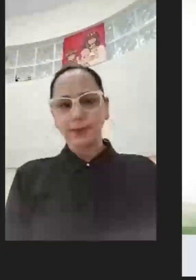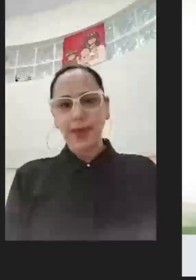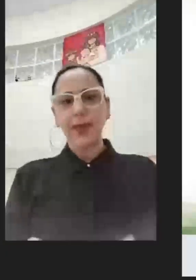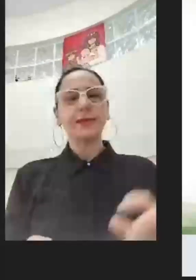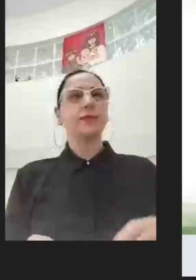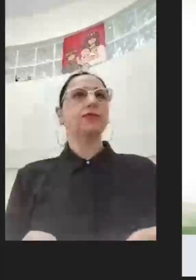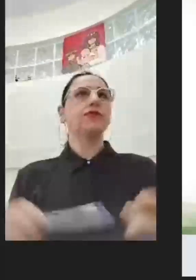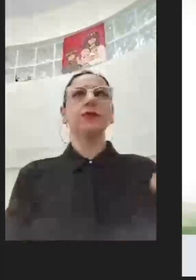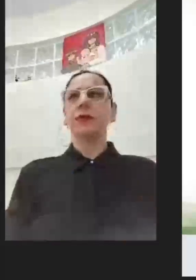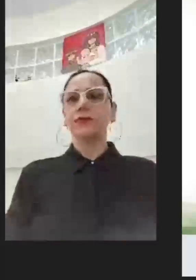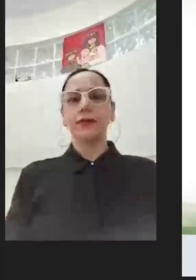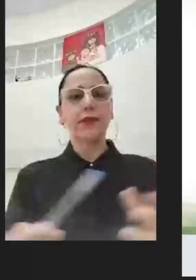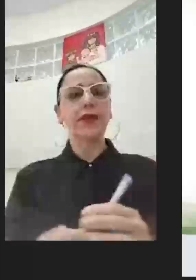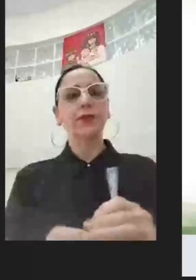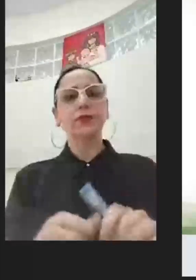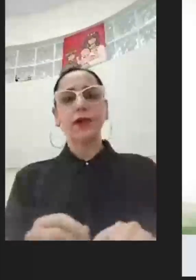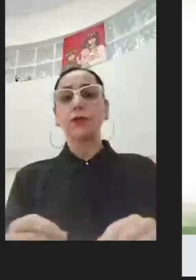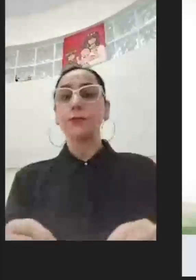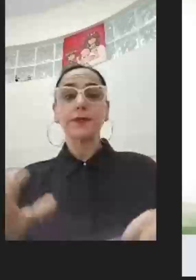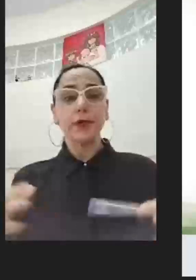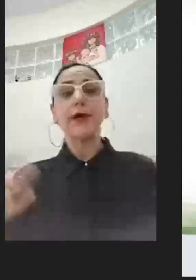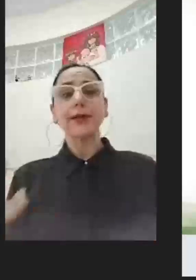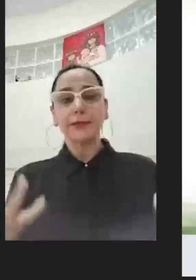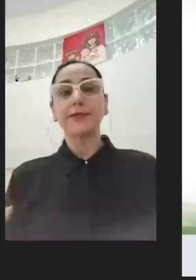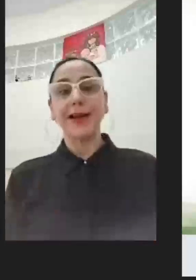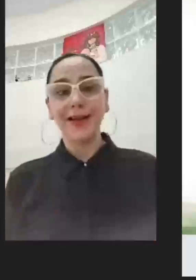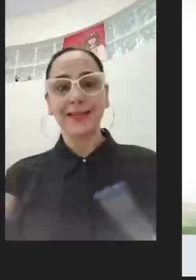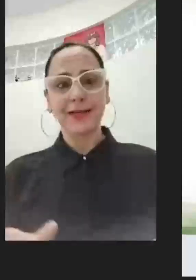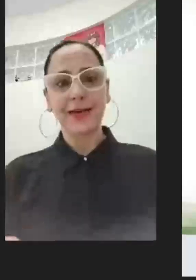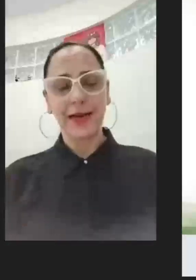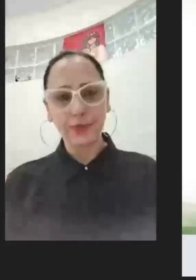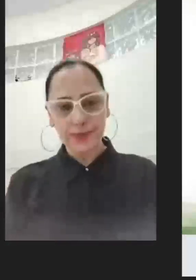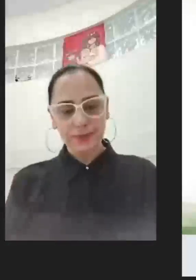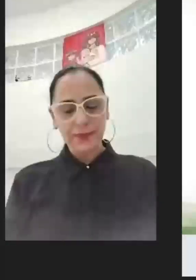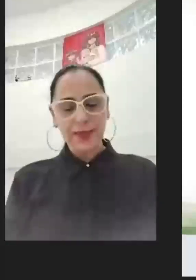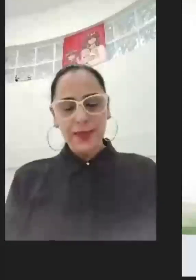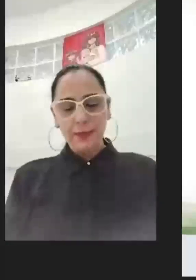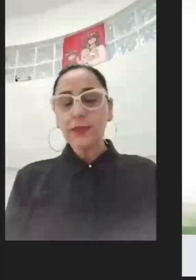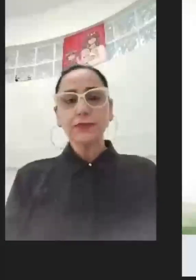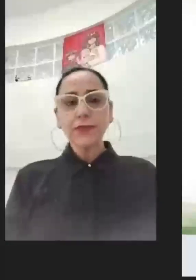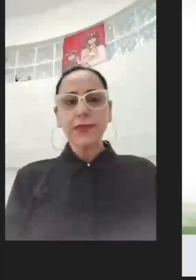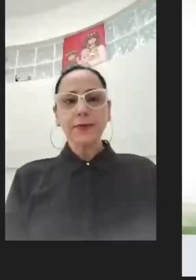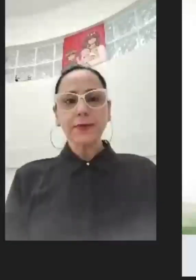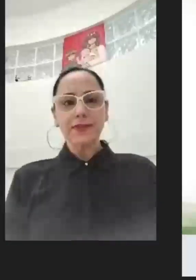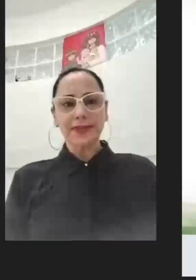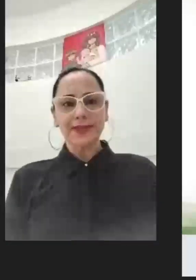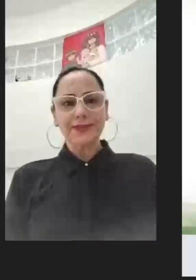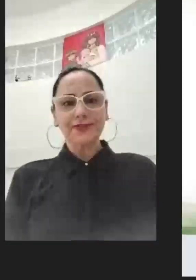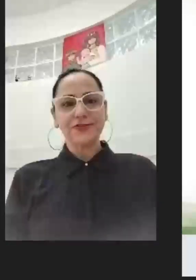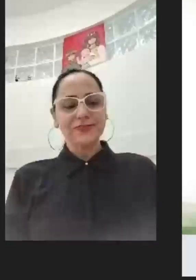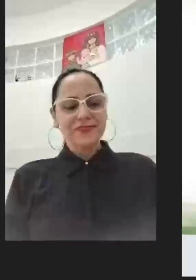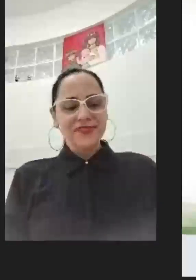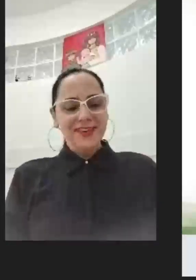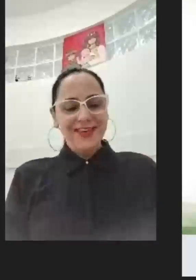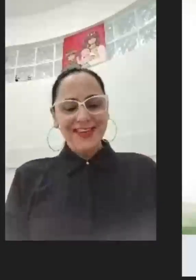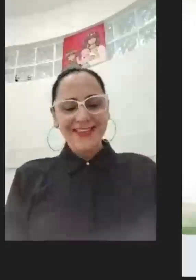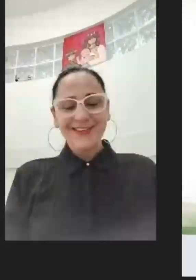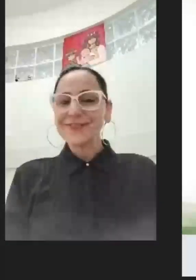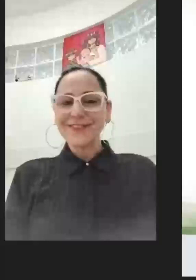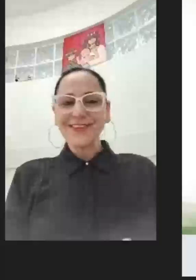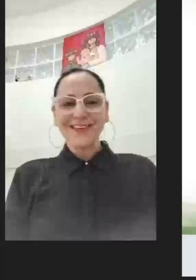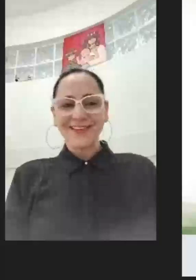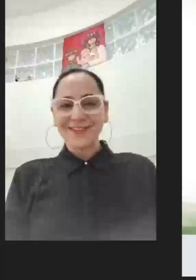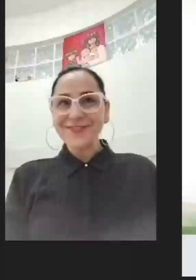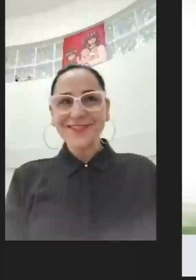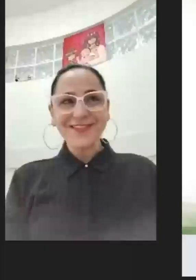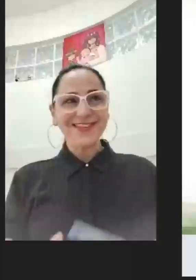assembleia, ajuda de médicos, enfermeiros, o pessoal acreditar nessa causa. Mas eu vou dizer para vocês